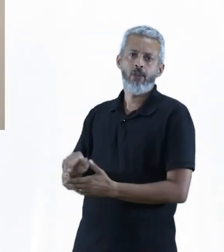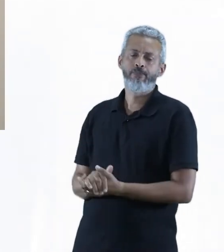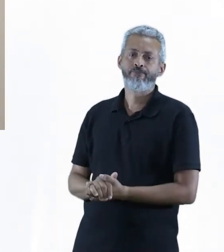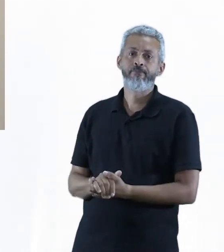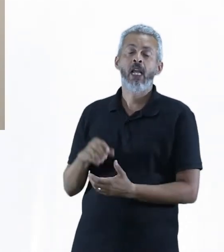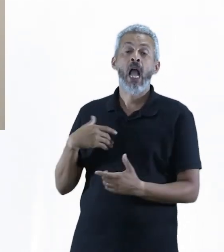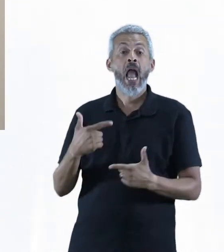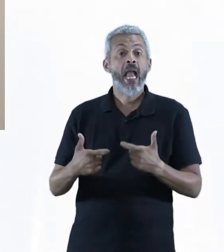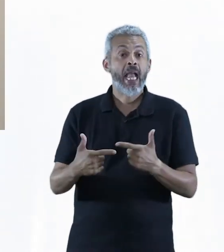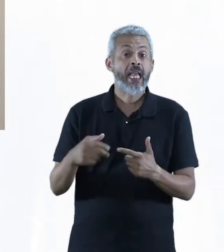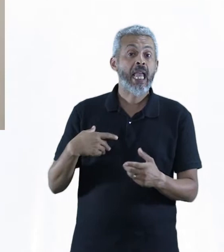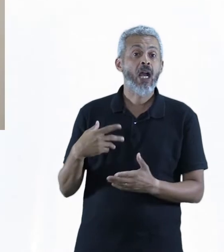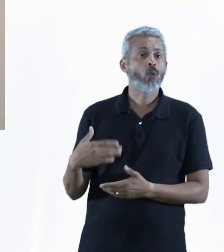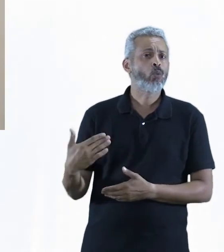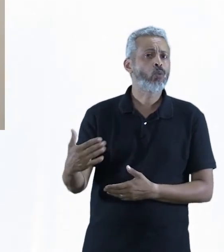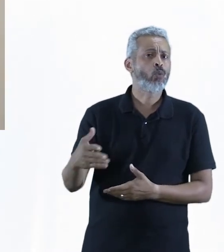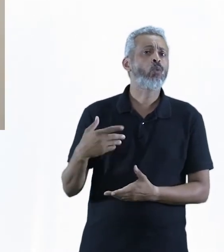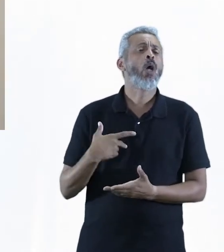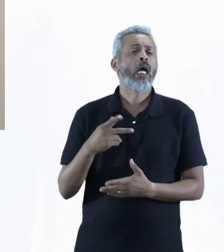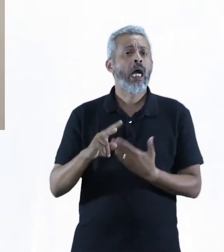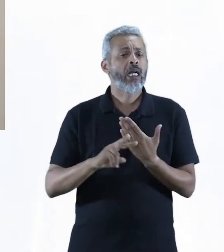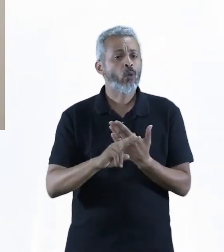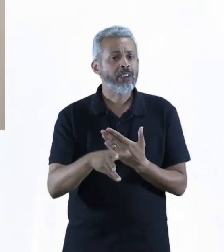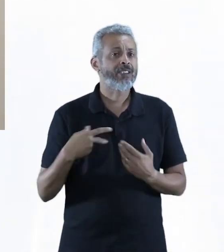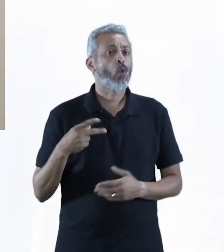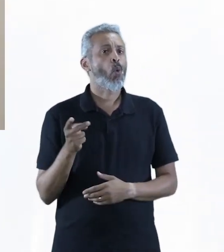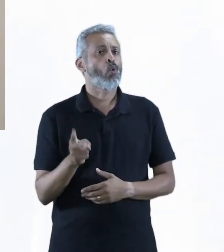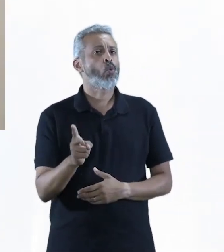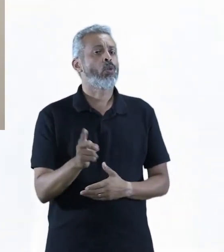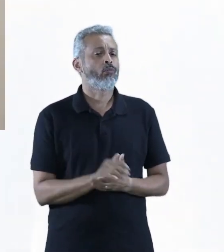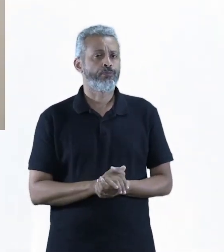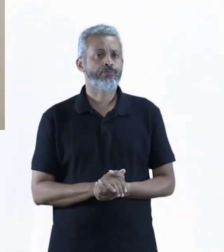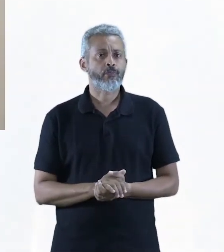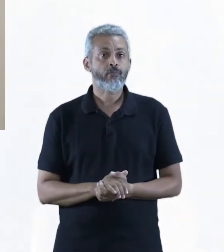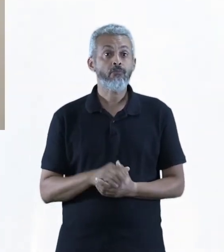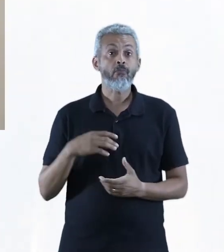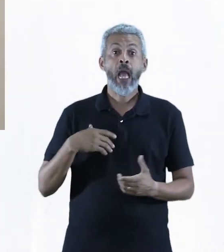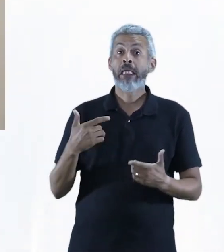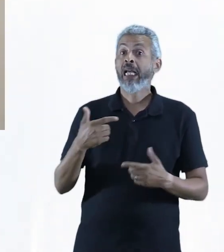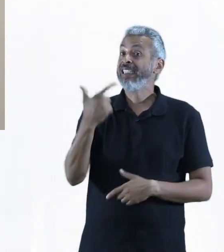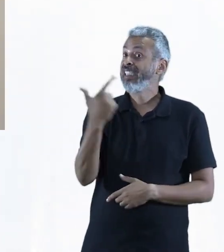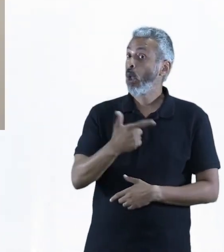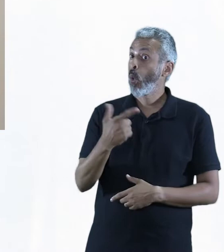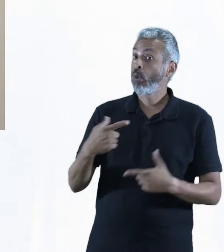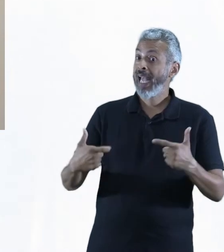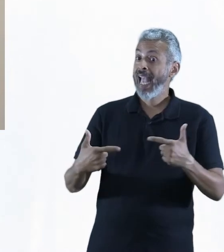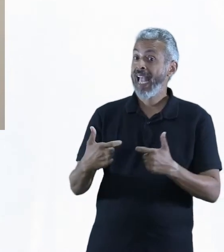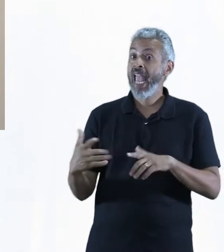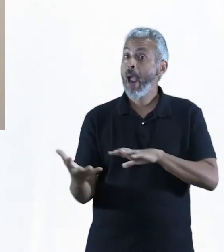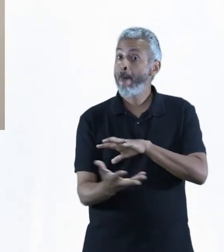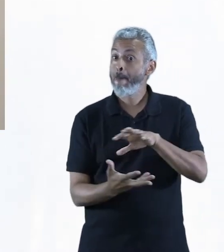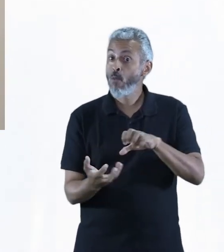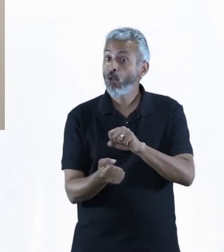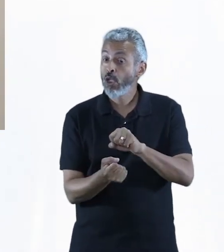claro, durante a guerra, depois da guerra, essas sequelas se mantiveram. Tanto que, na Segunda Grande